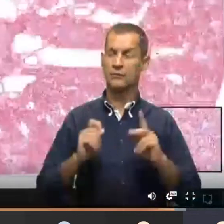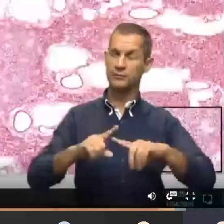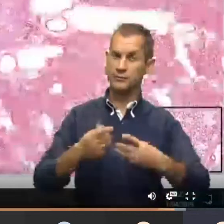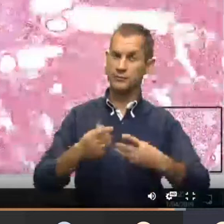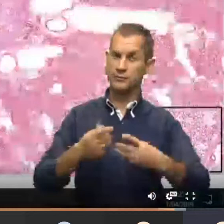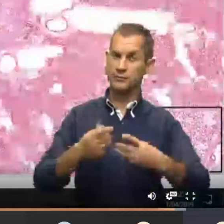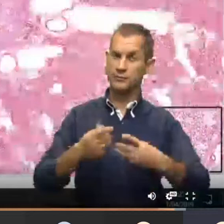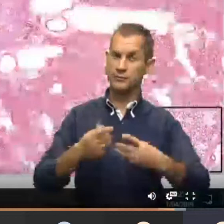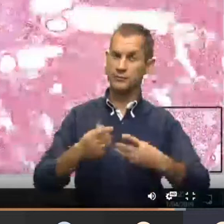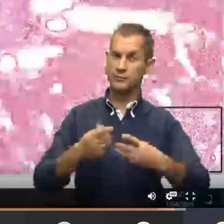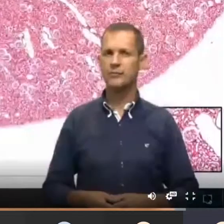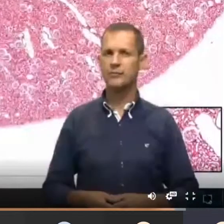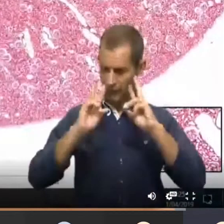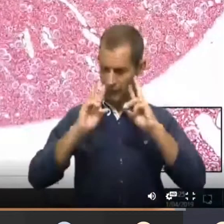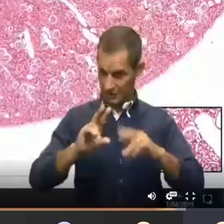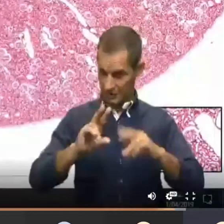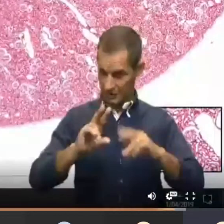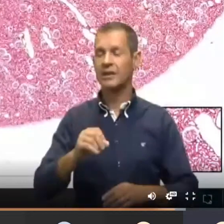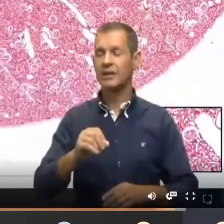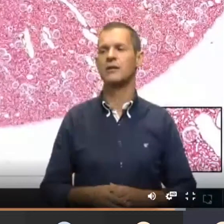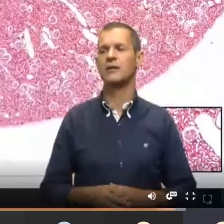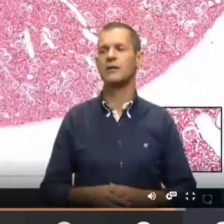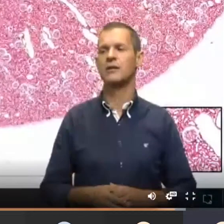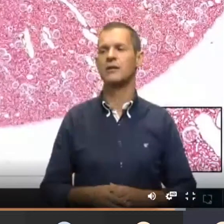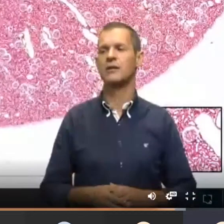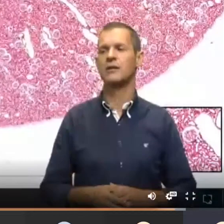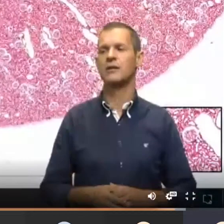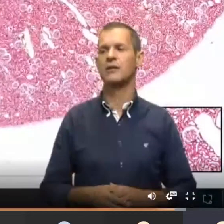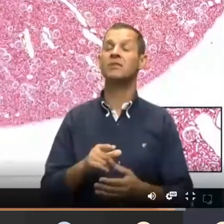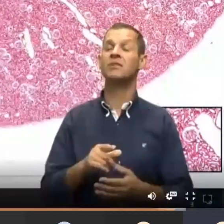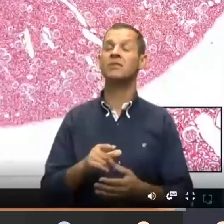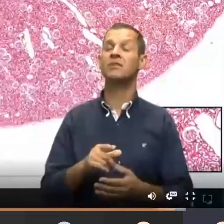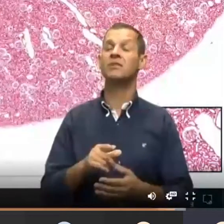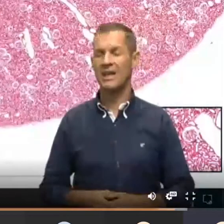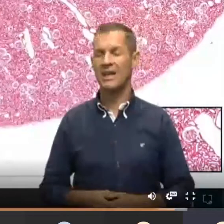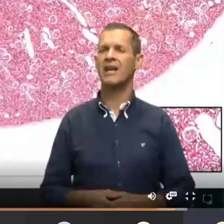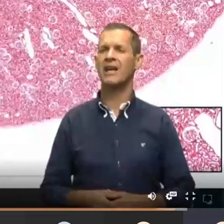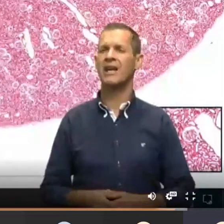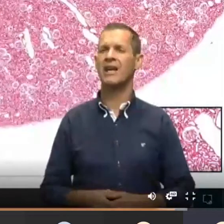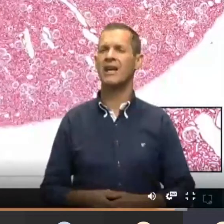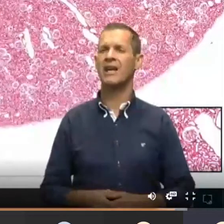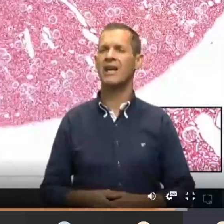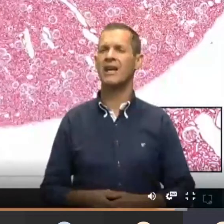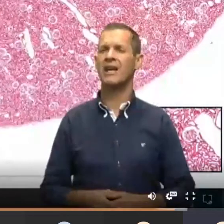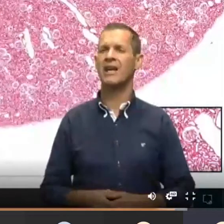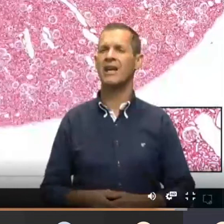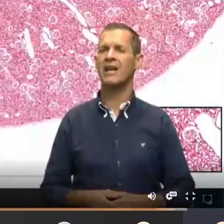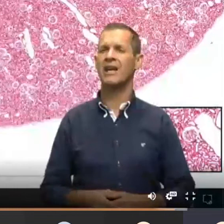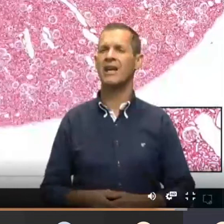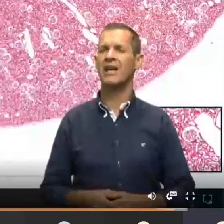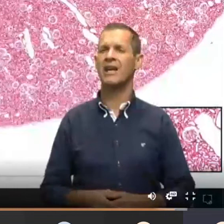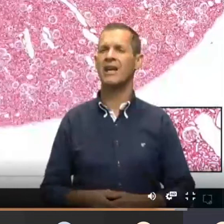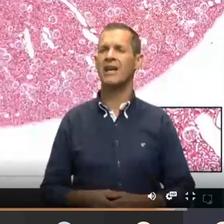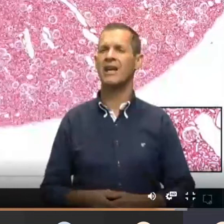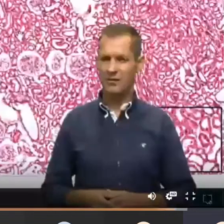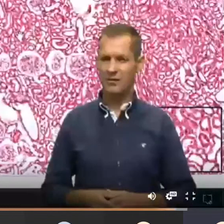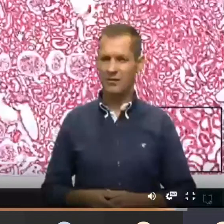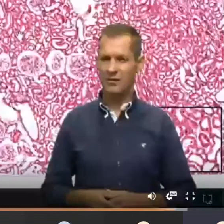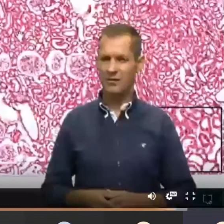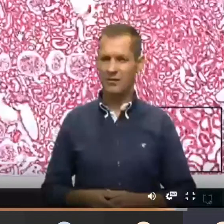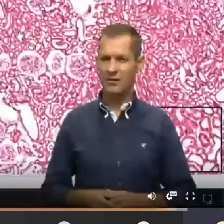ok? Então observem que de fato não há, já nessa parte de